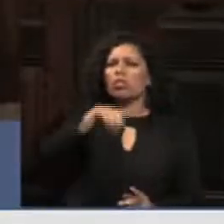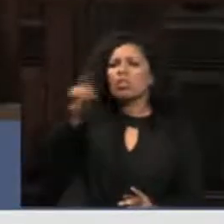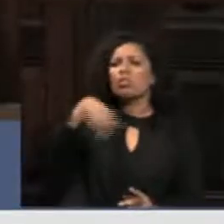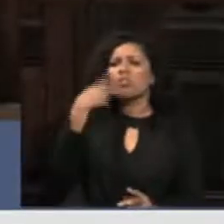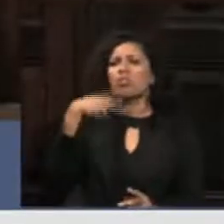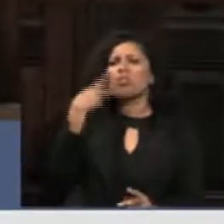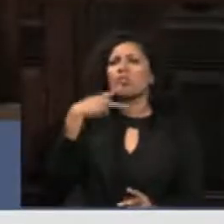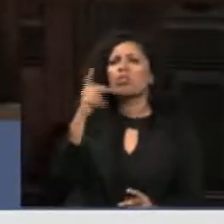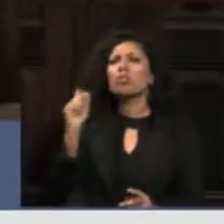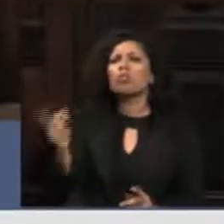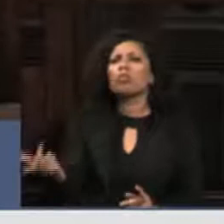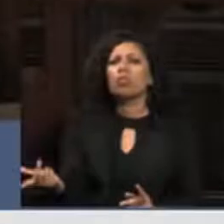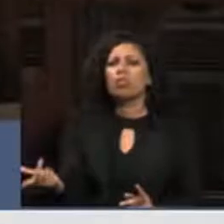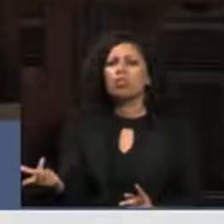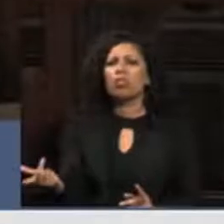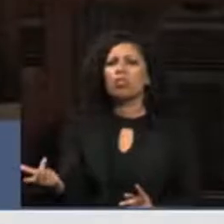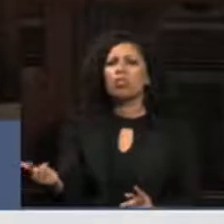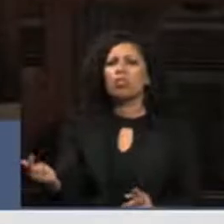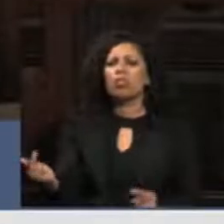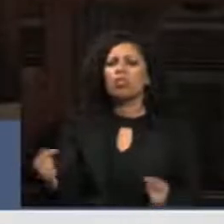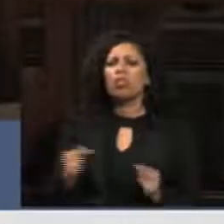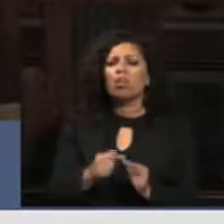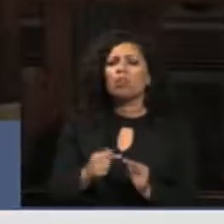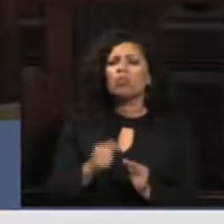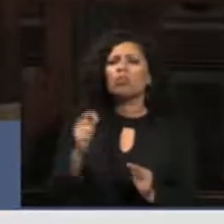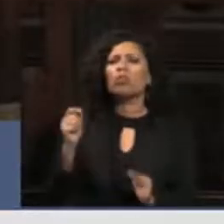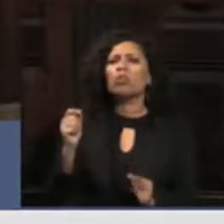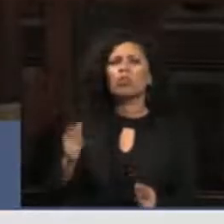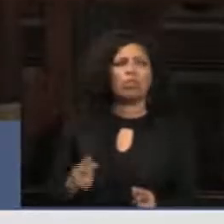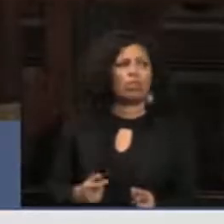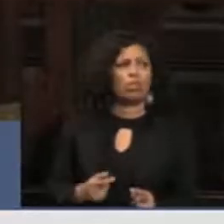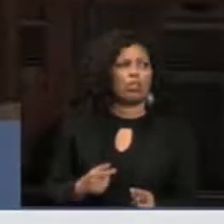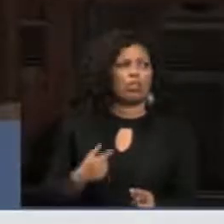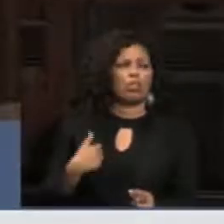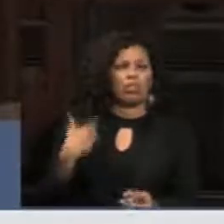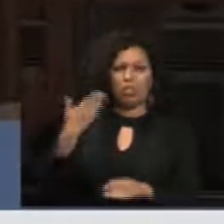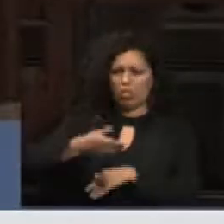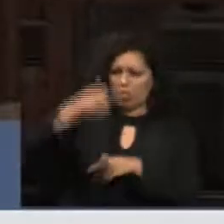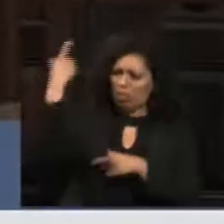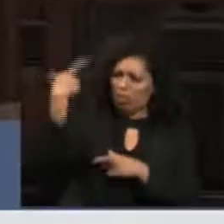deputado eleito quer dizer com vai largar o dedo? Ele vai atirar na gente?